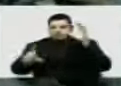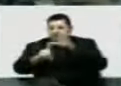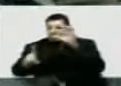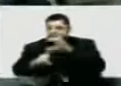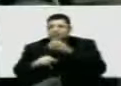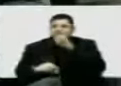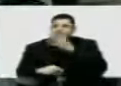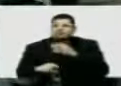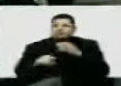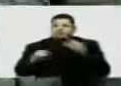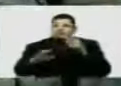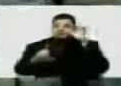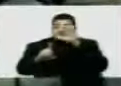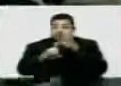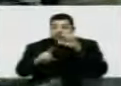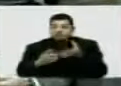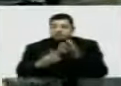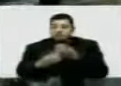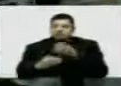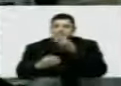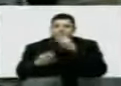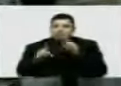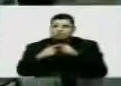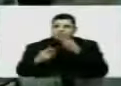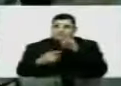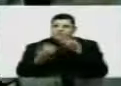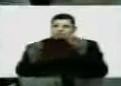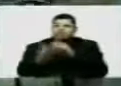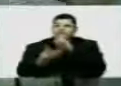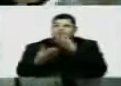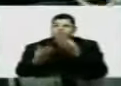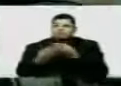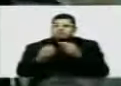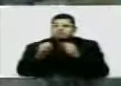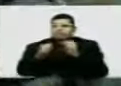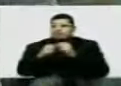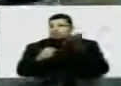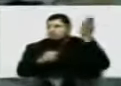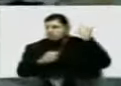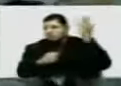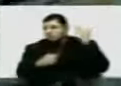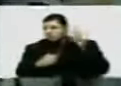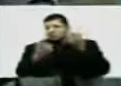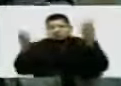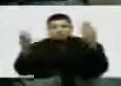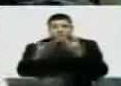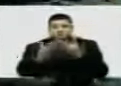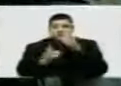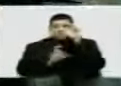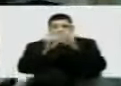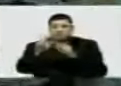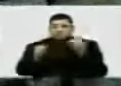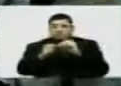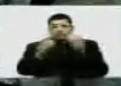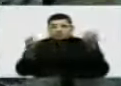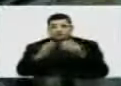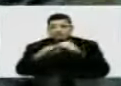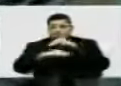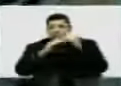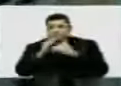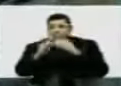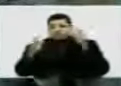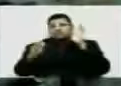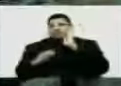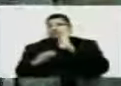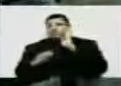nesse momento. E são ataques, como bem Vossa Excelência disse, aconteceram no passado, acontecem hoje, e pelo modelo instalado por todo o